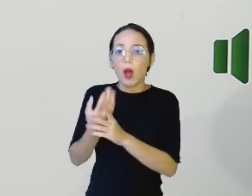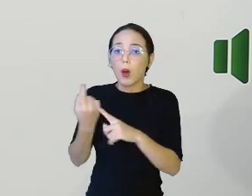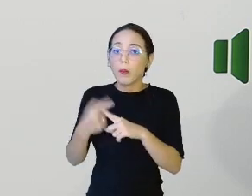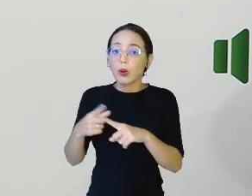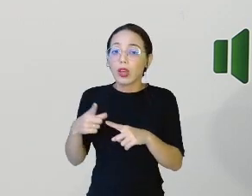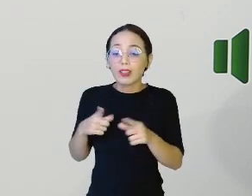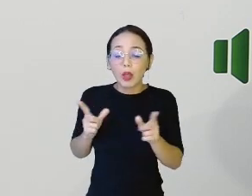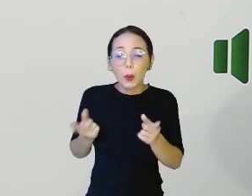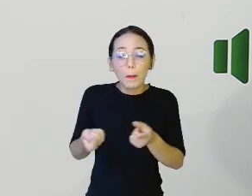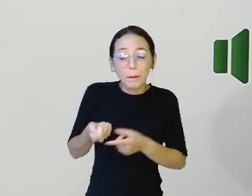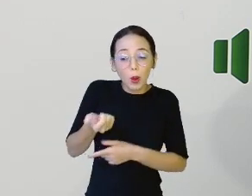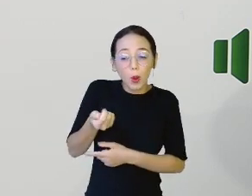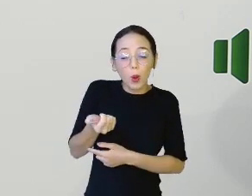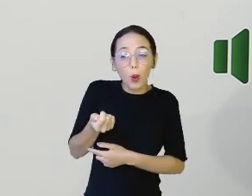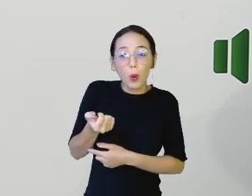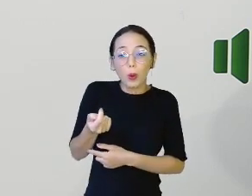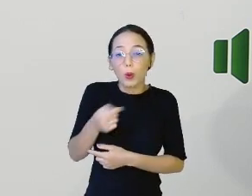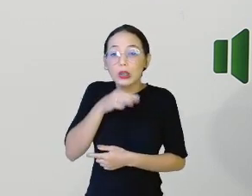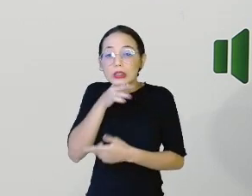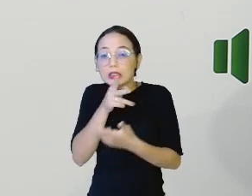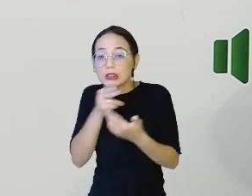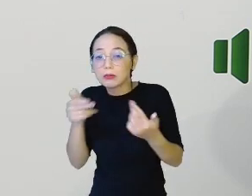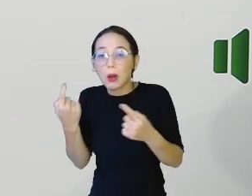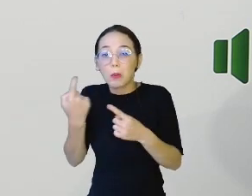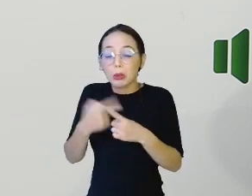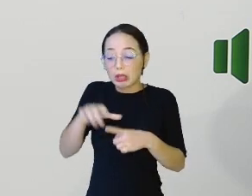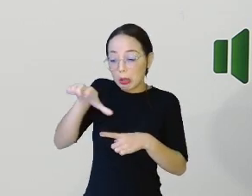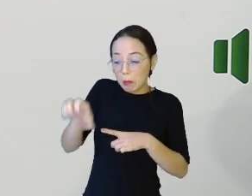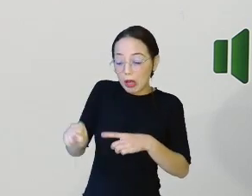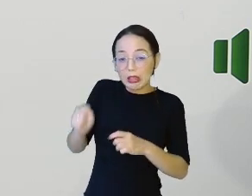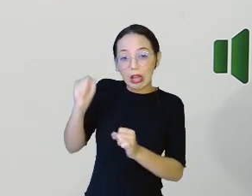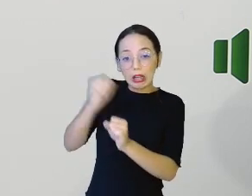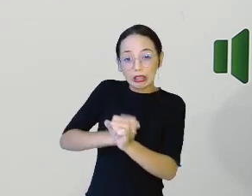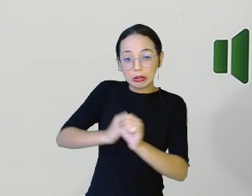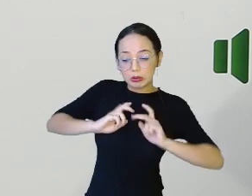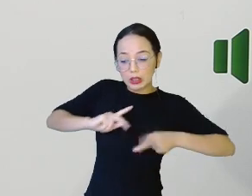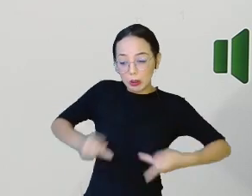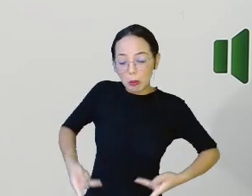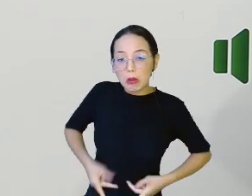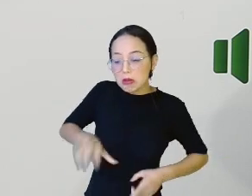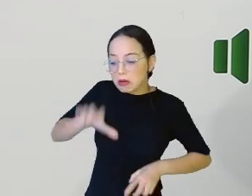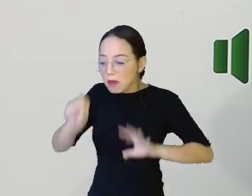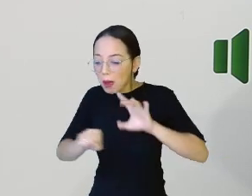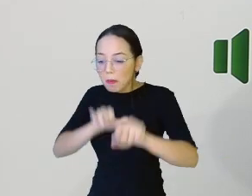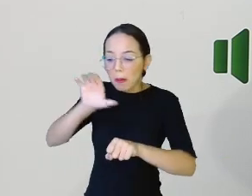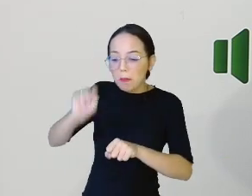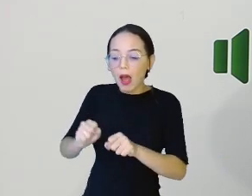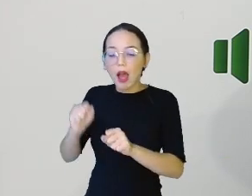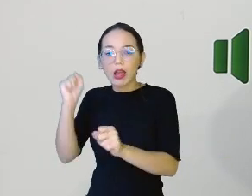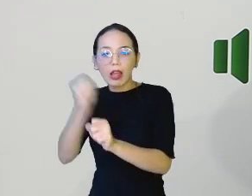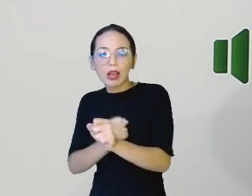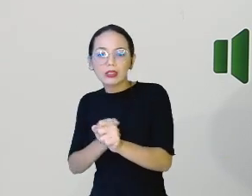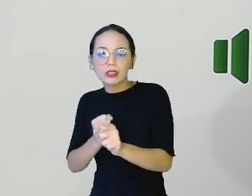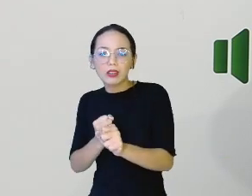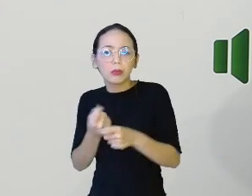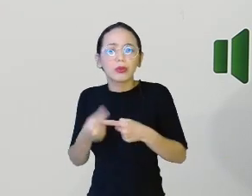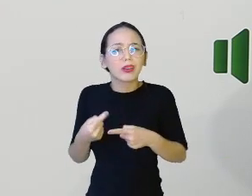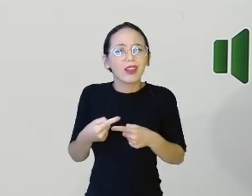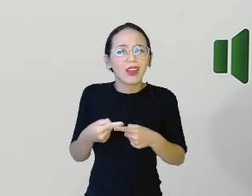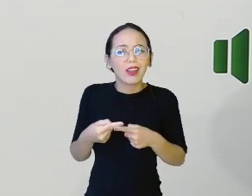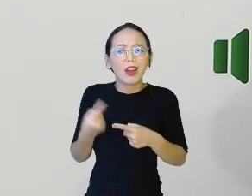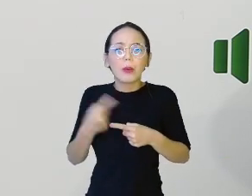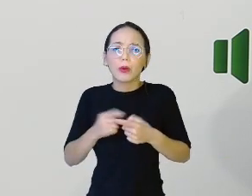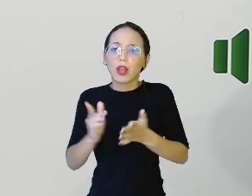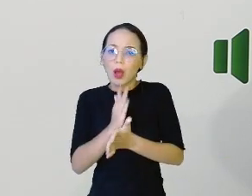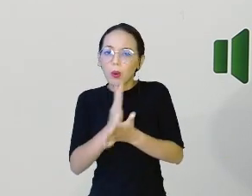existem pouquíssimos, por quê? Porque a caça predatória, o ser humano ele caça. Aí você pode perguntar para quê, professora? Tem